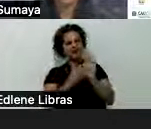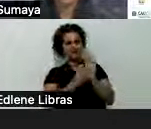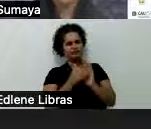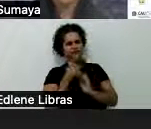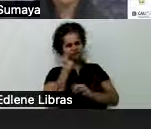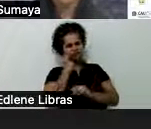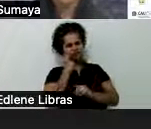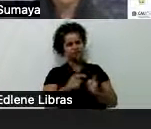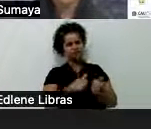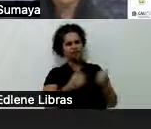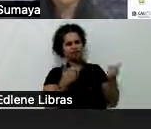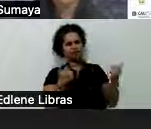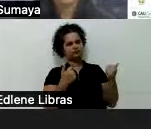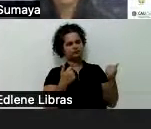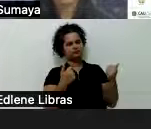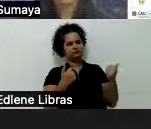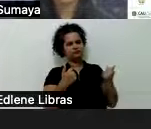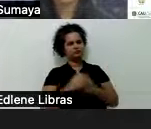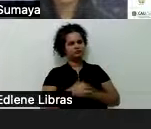melhorar, então, essa caminhabilidade.